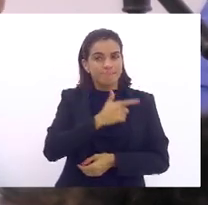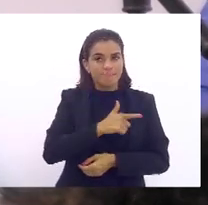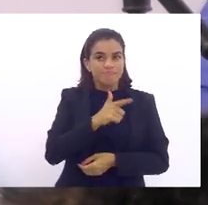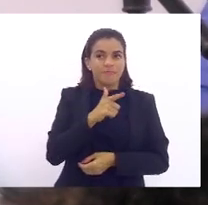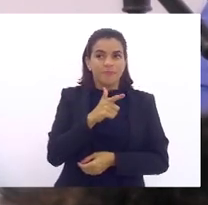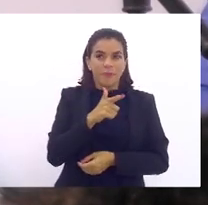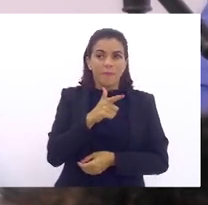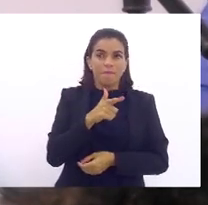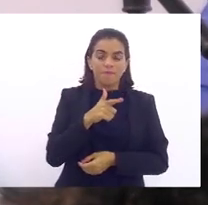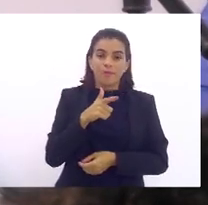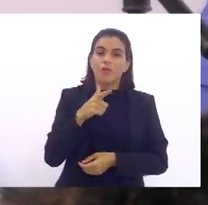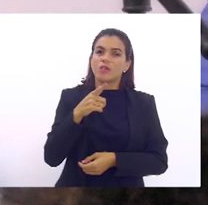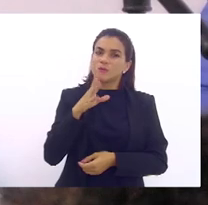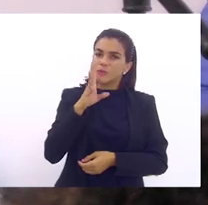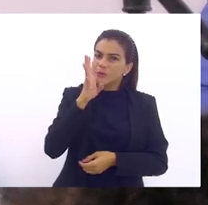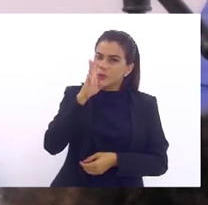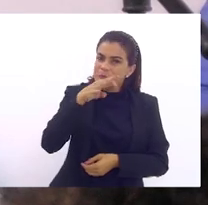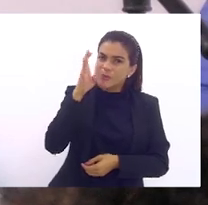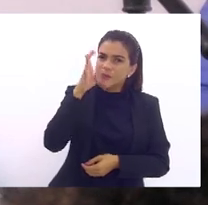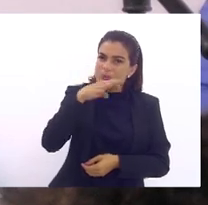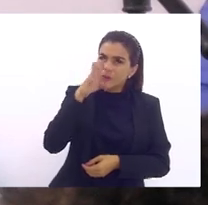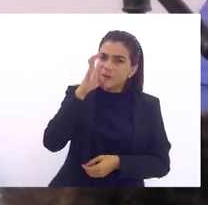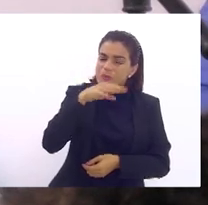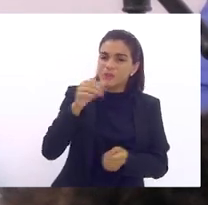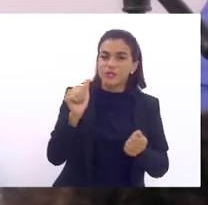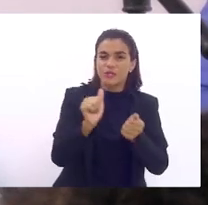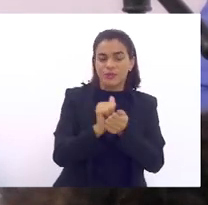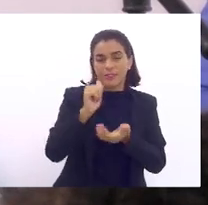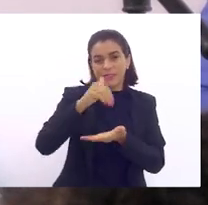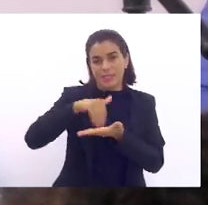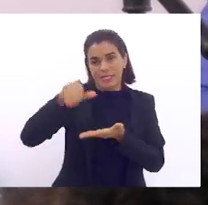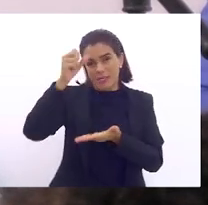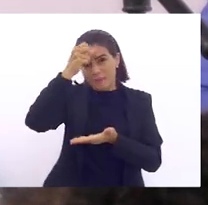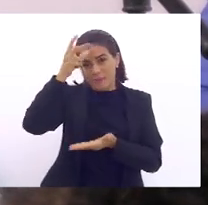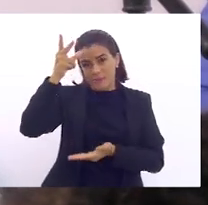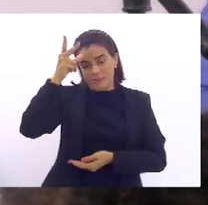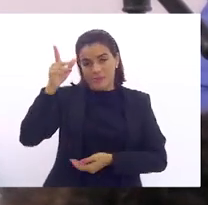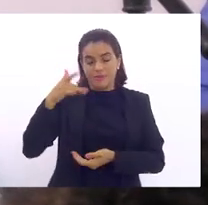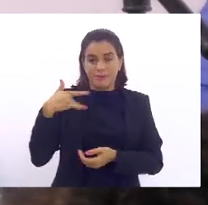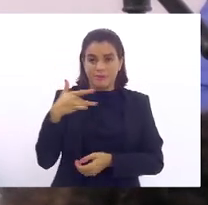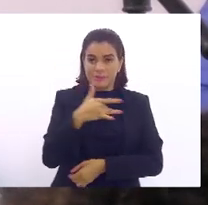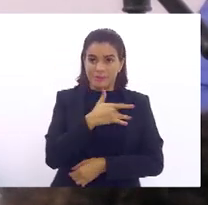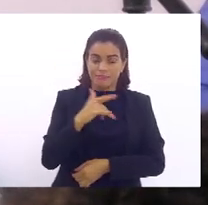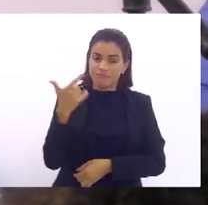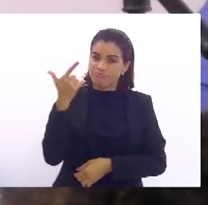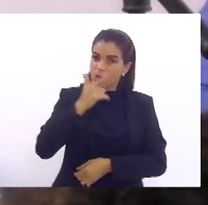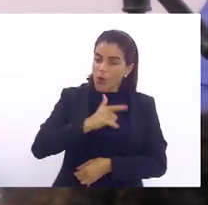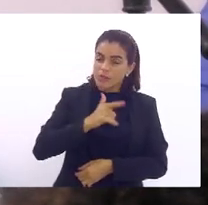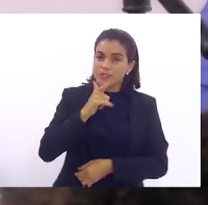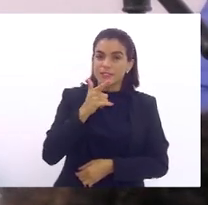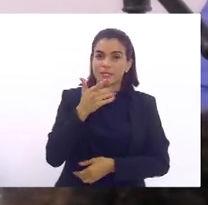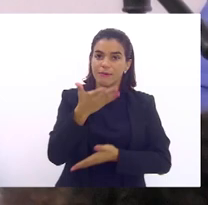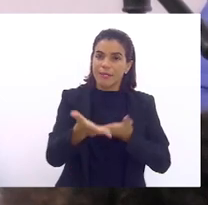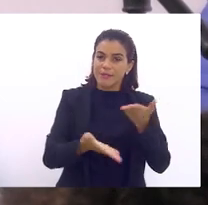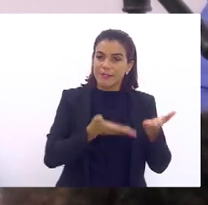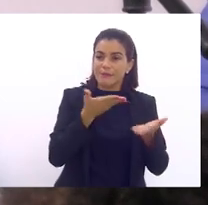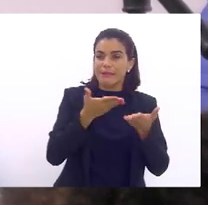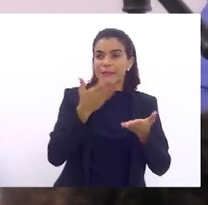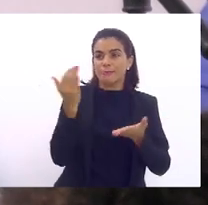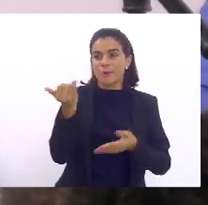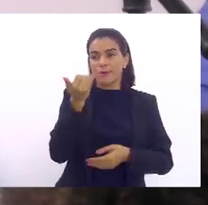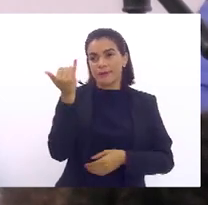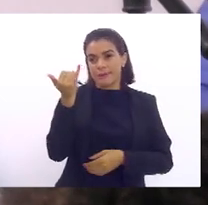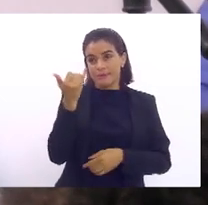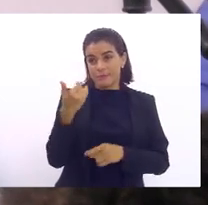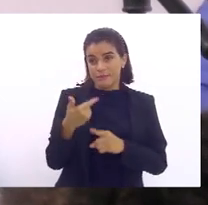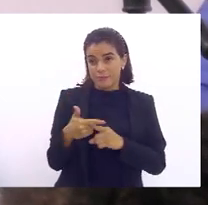incidência muito grande com a secretaria Municipal de Saúde eh a gente teve atendido aí essa demanda tão importante